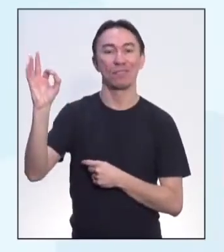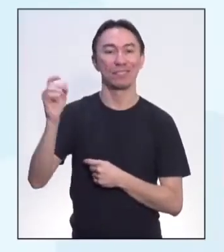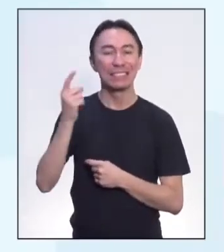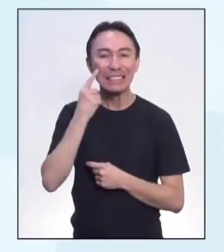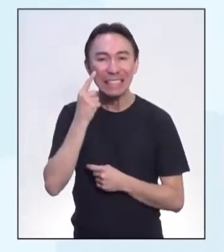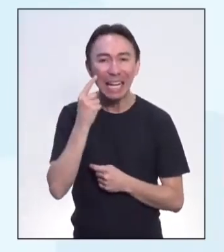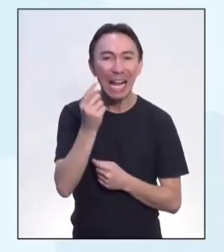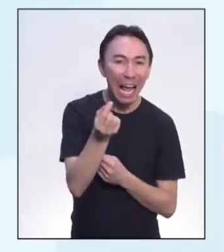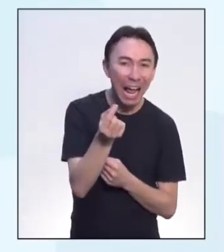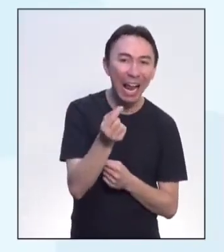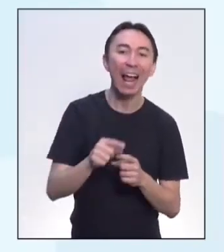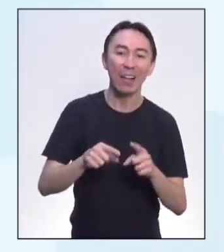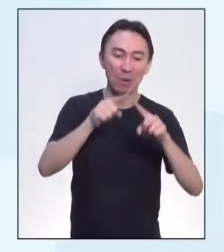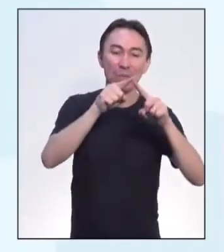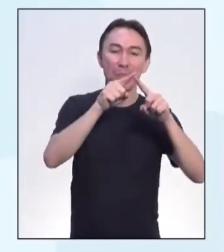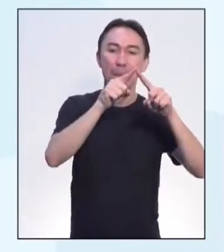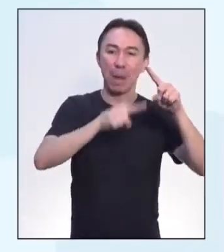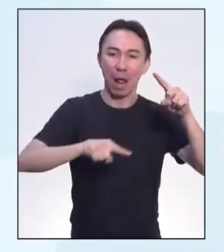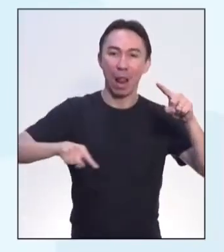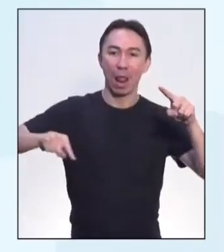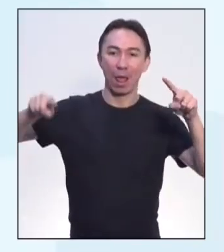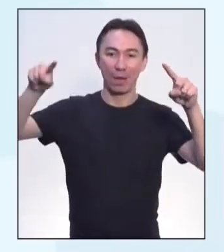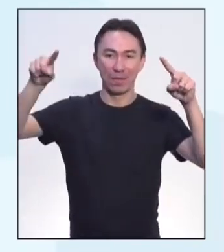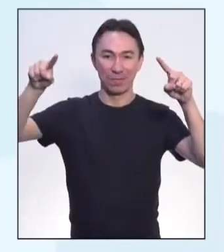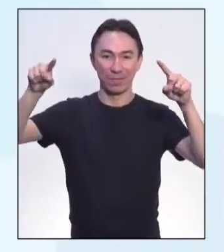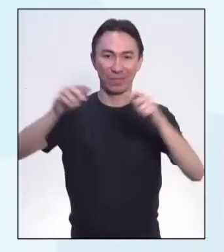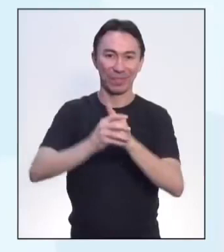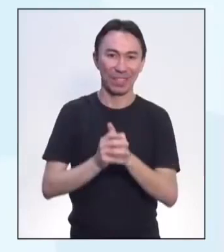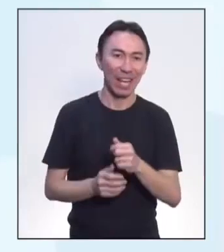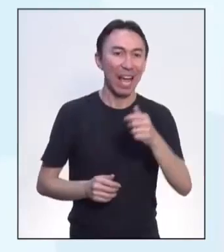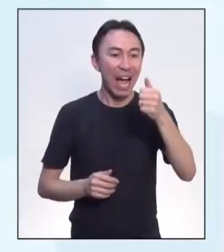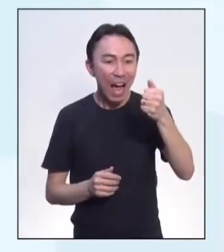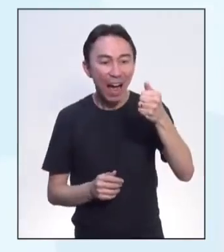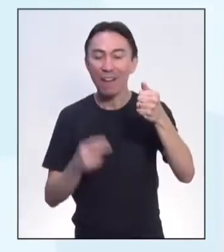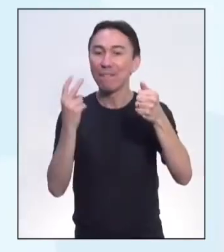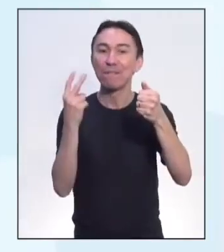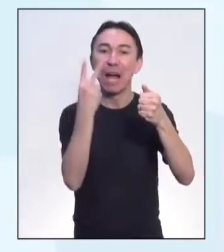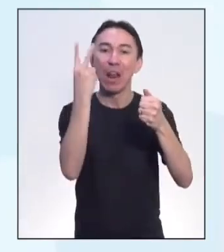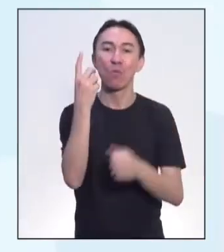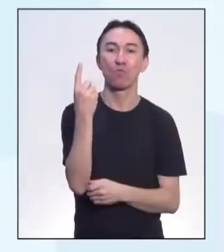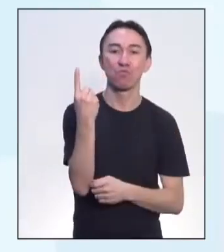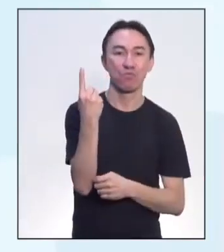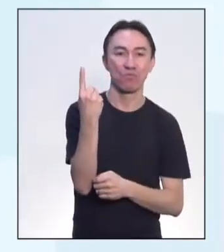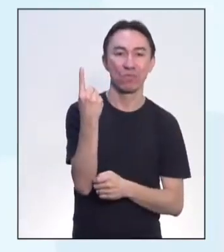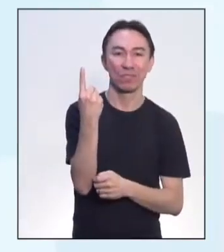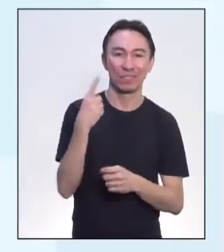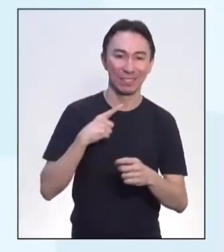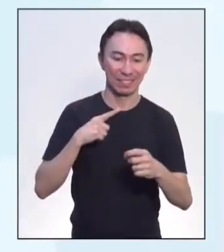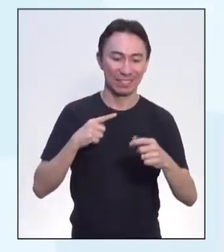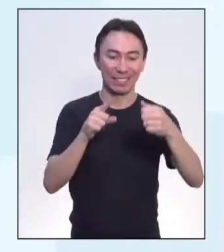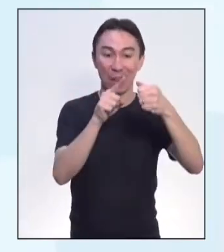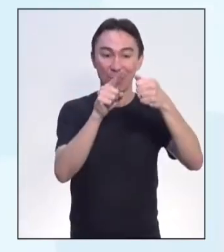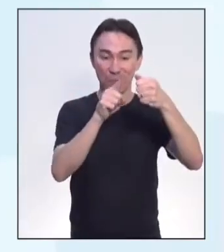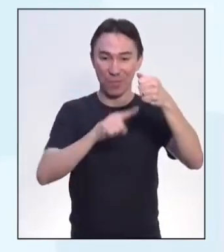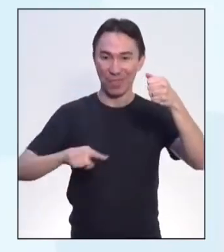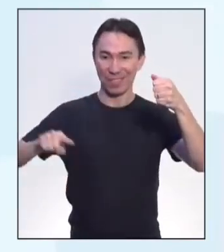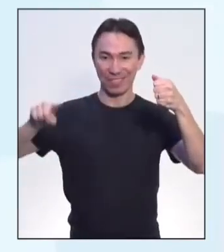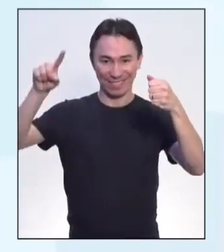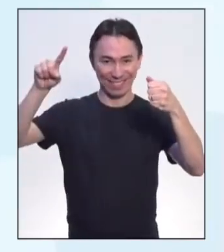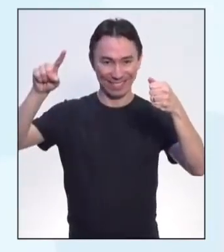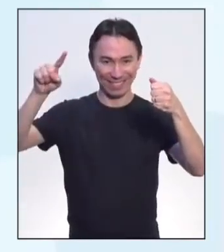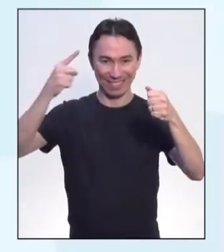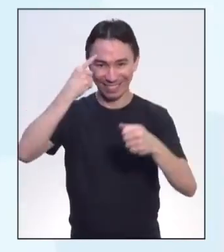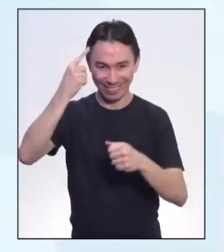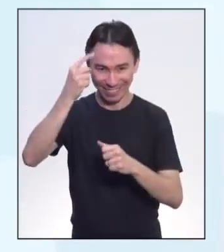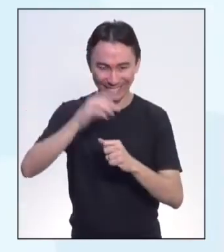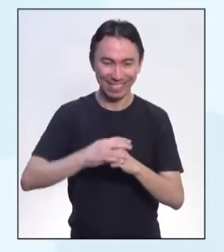uma parábola. Olha, o A vale 1, ela tem concavidade voltada para cima. Esse -4, que é o termo independente, é onde